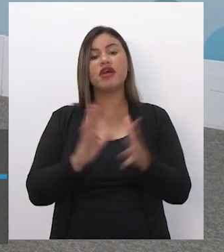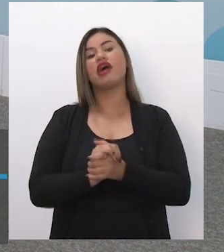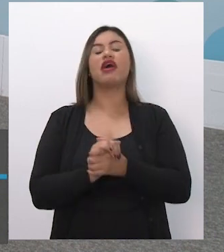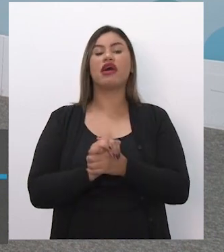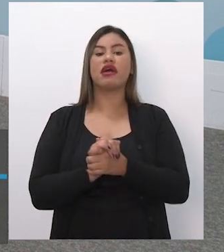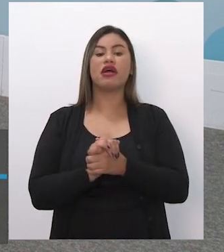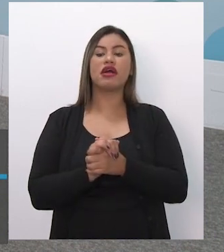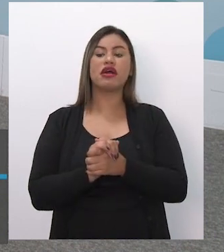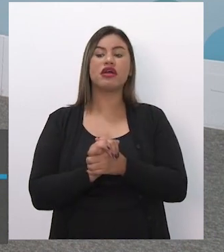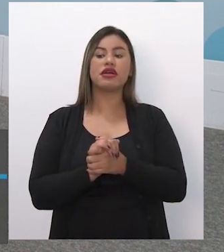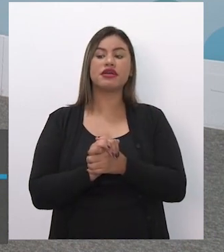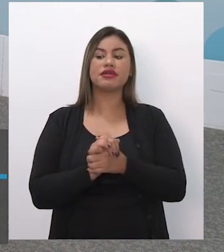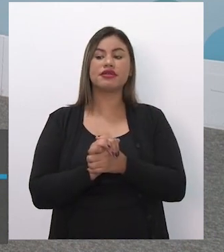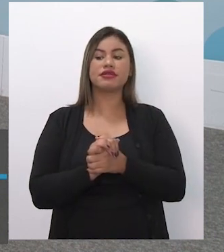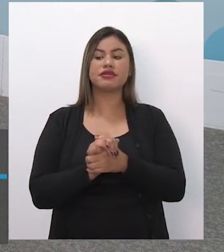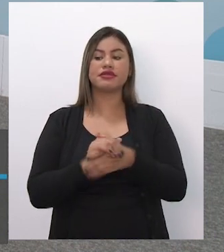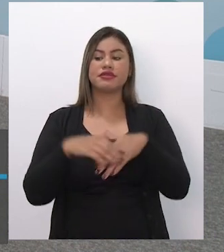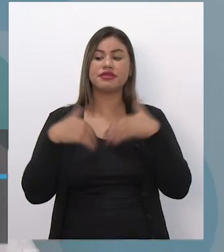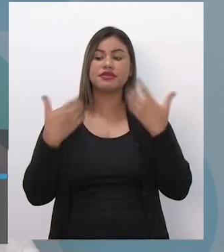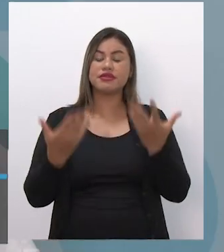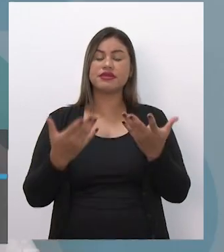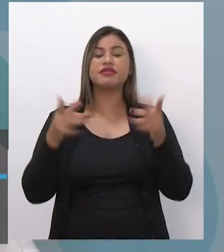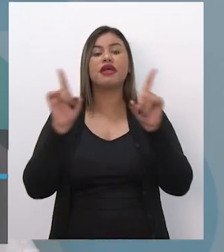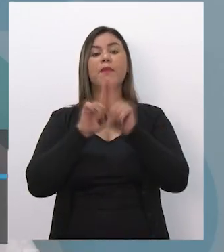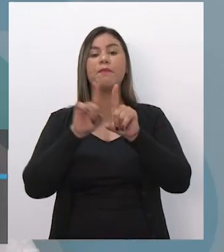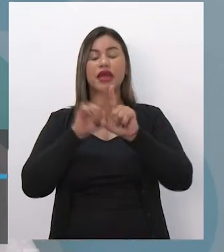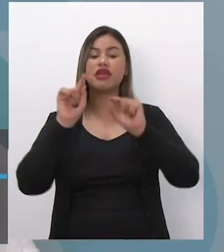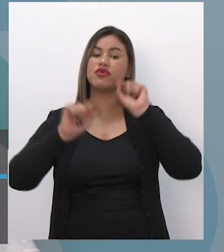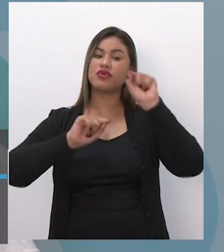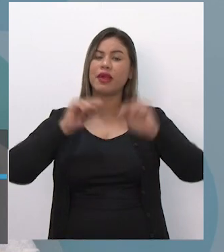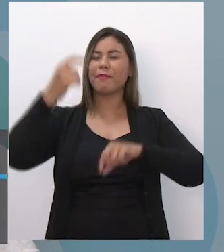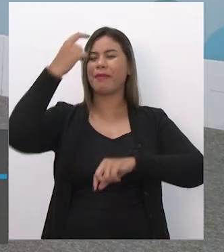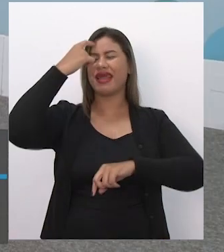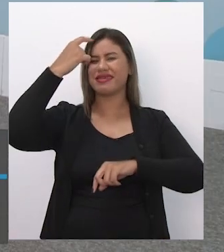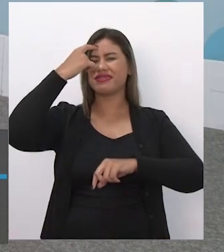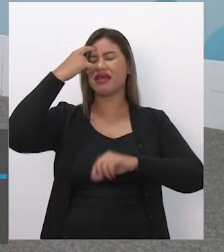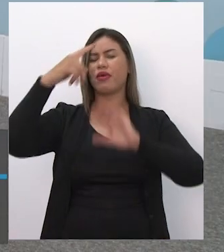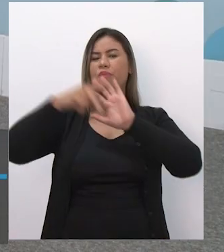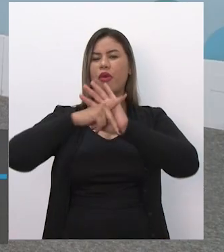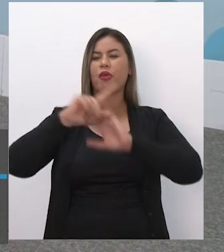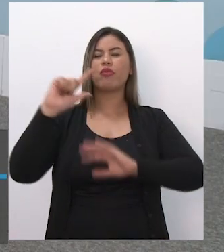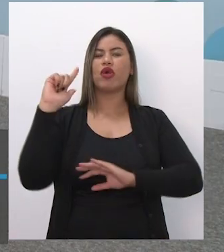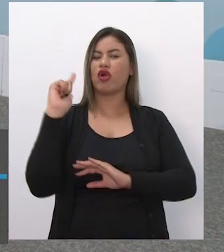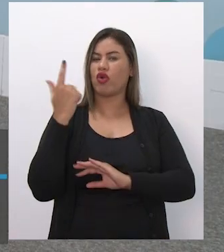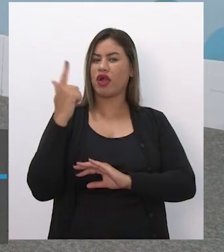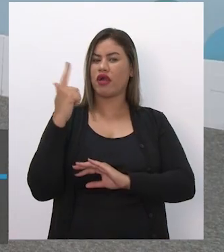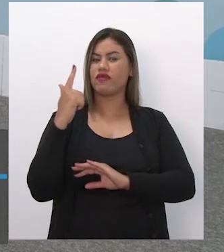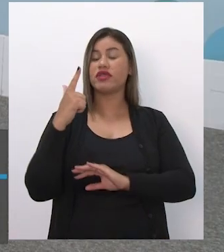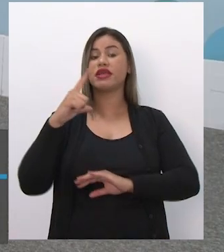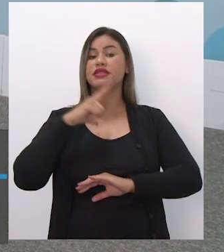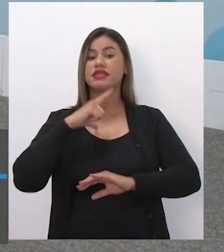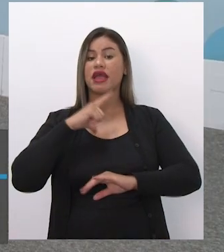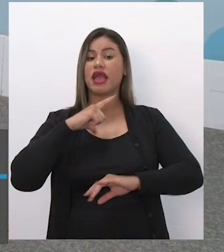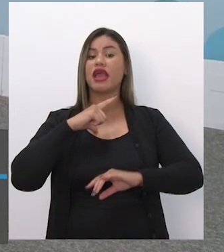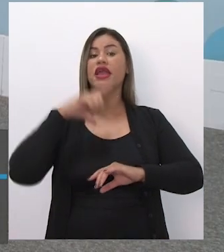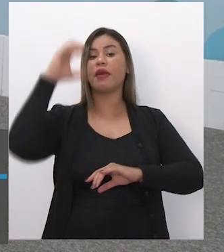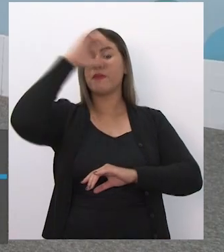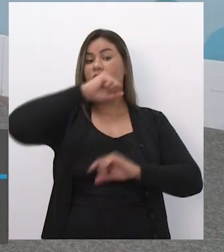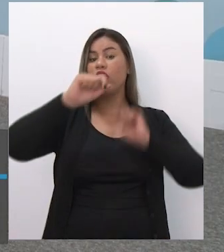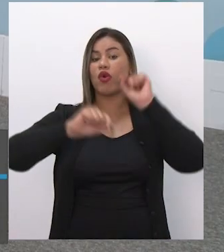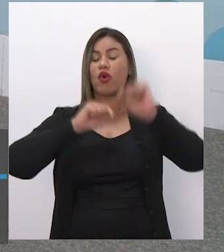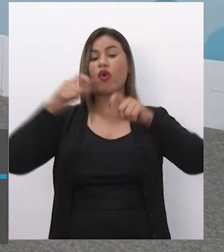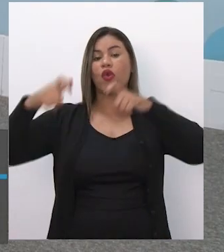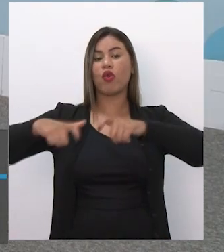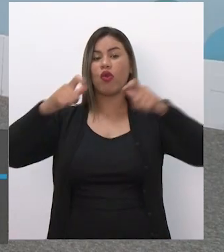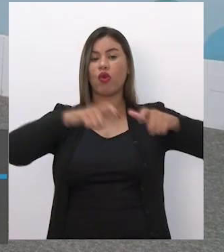no tempo. Então, e também, né, pensando aqui em relação à geografia, a geografia ela tem como objeto o espaço geográfico